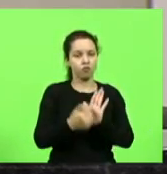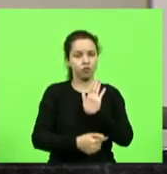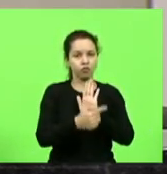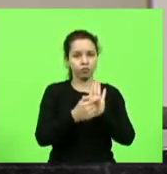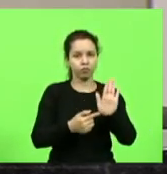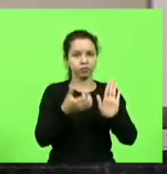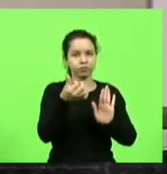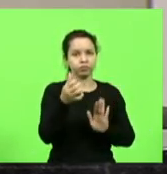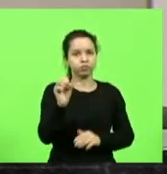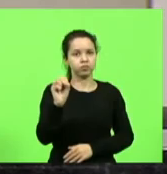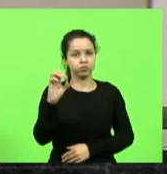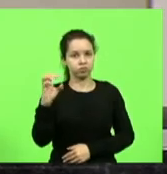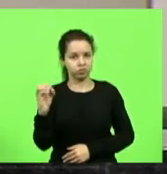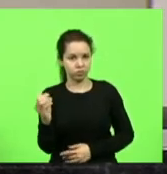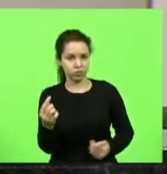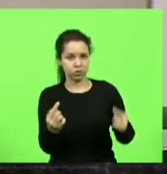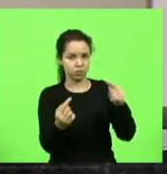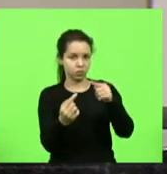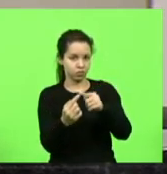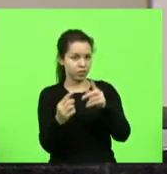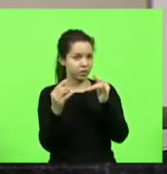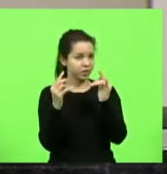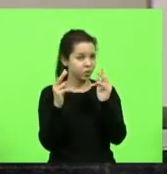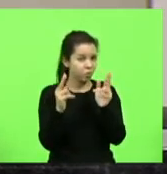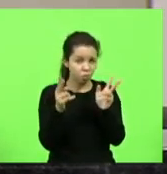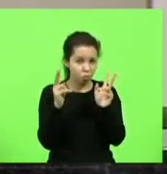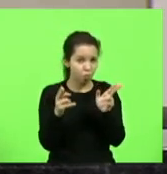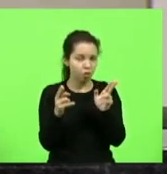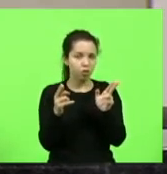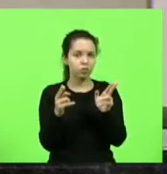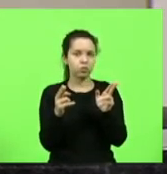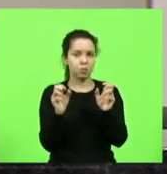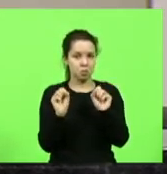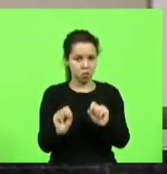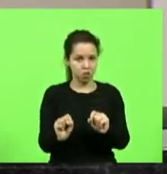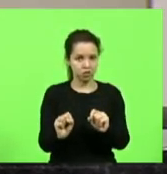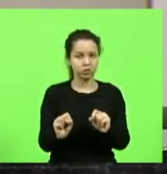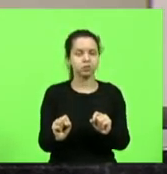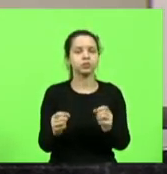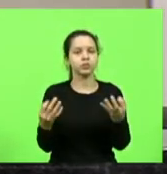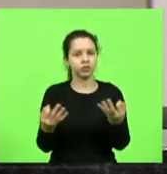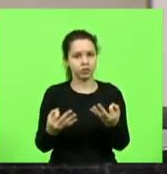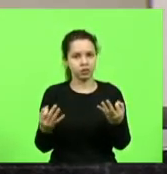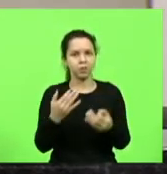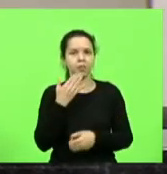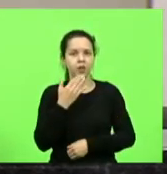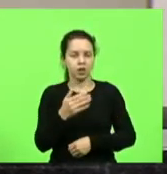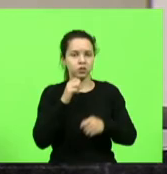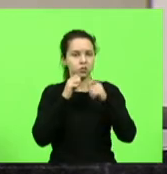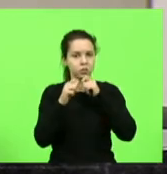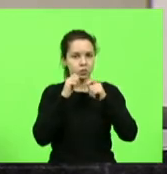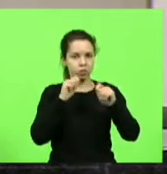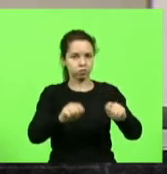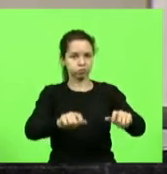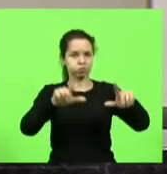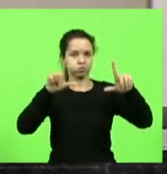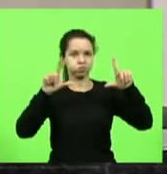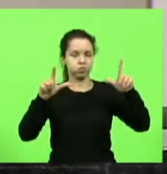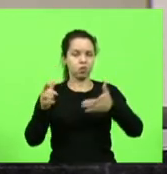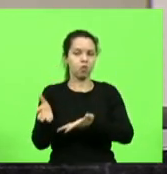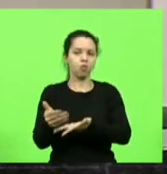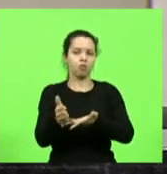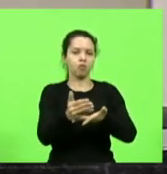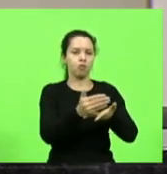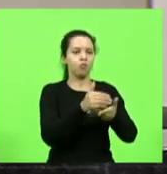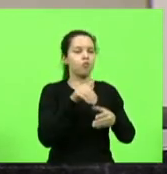tem objeto idêntico a esse. Pode ser assim? Nenhuma objeção? Perfeito, senhor presidente. Peço assessoria que abra o painel para que eu possa colher os votos de